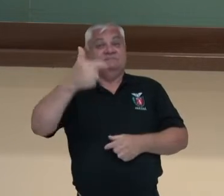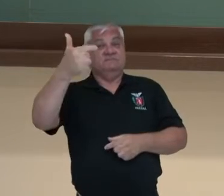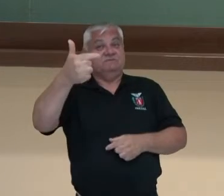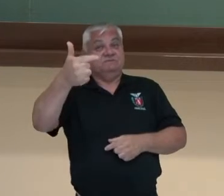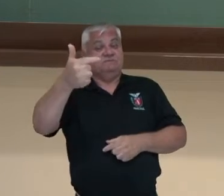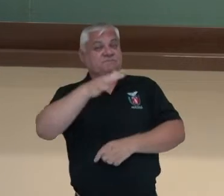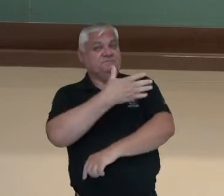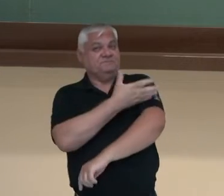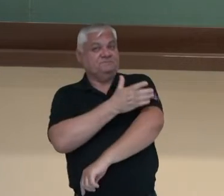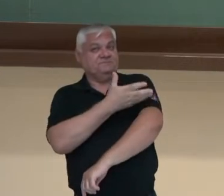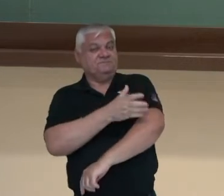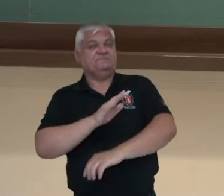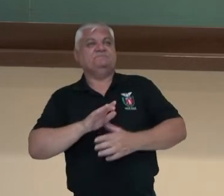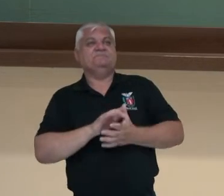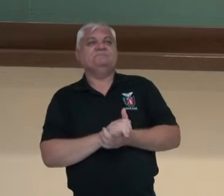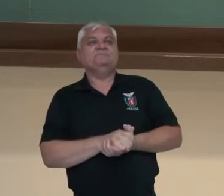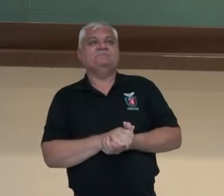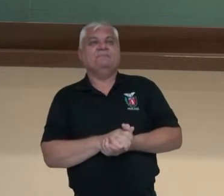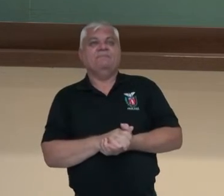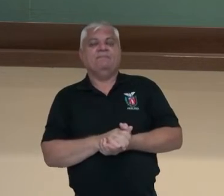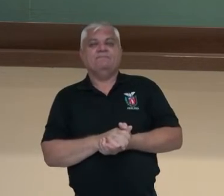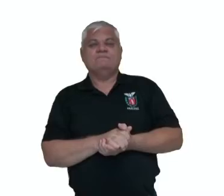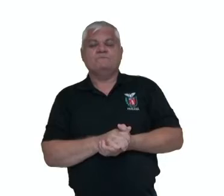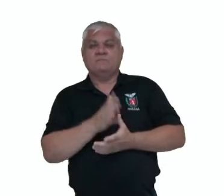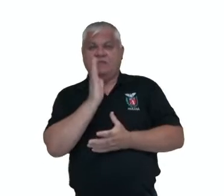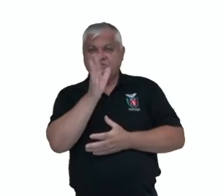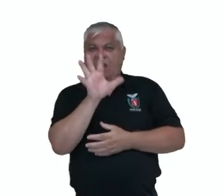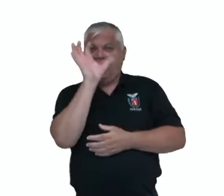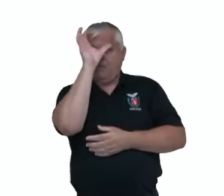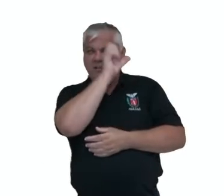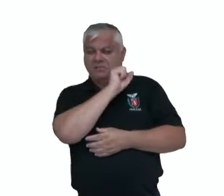exercício número 2. Considerando tudo o que você aprendeu até